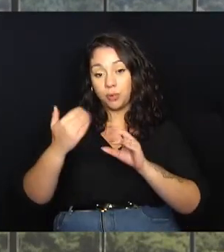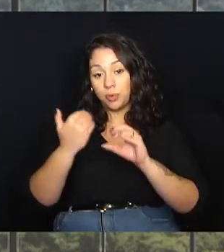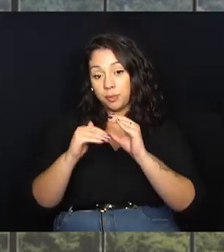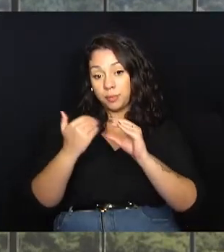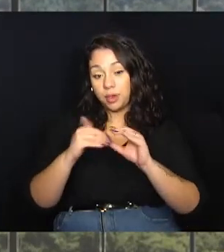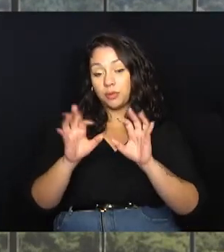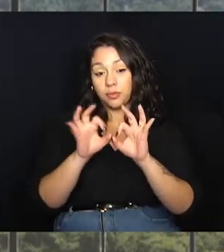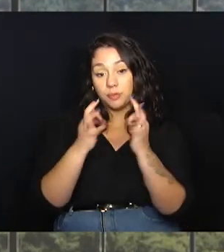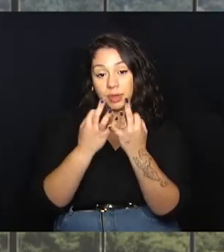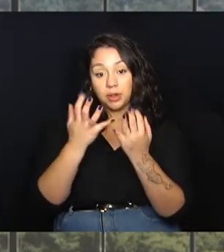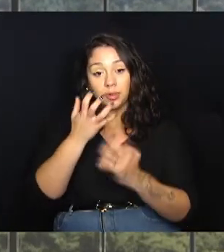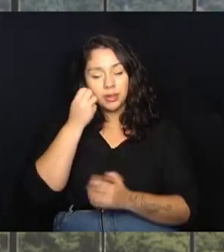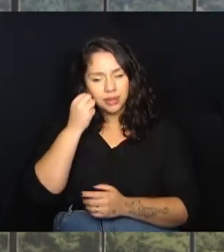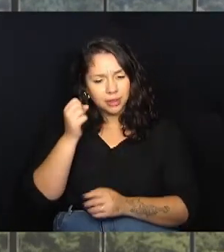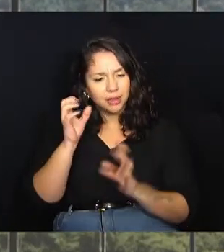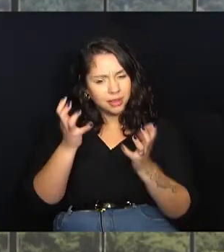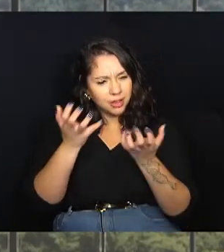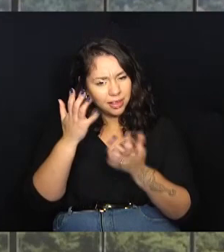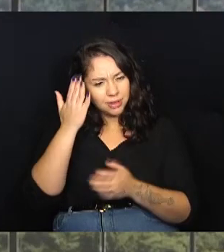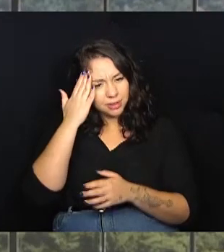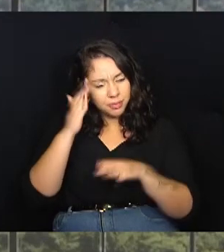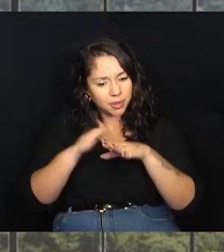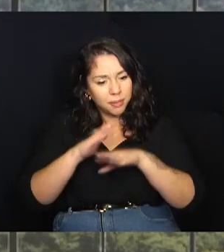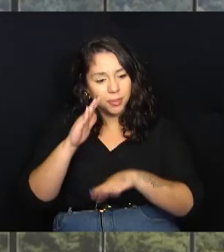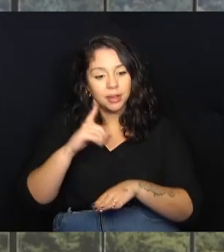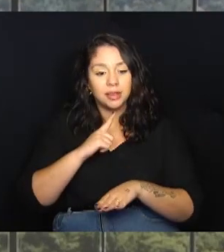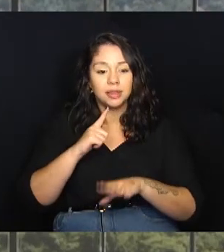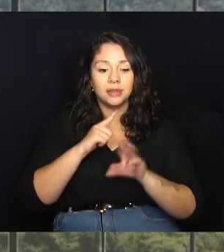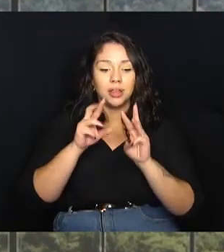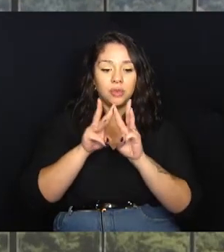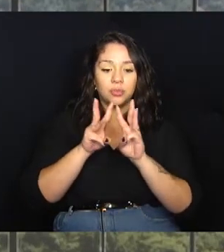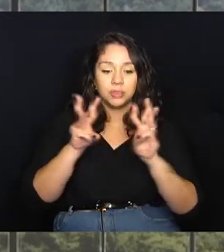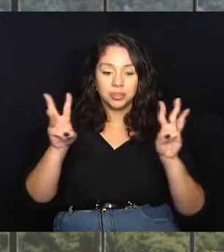Quer saber mais? Entra lá no site